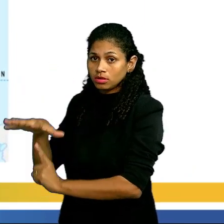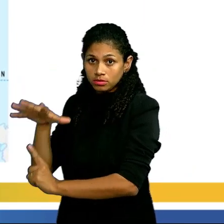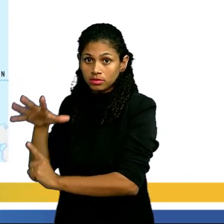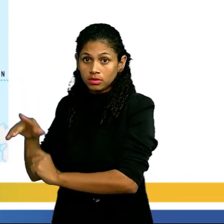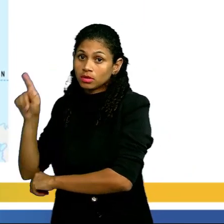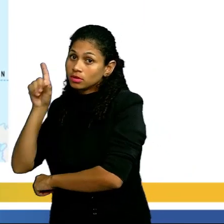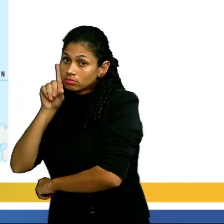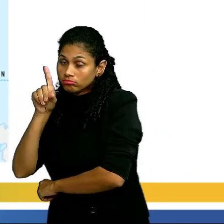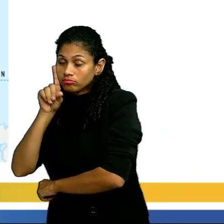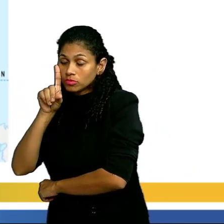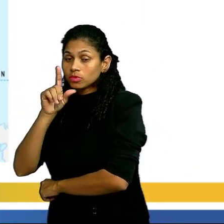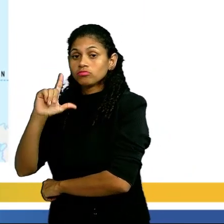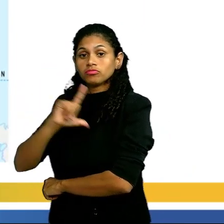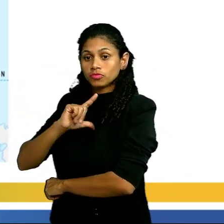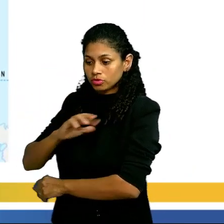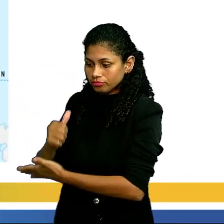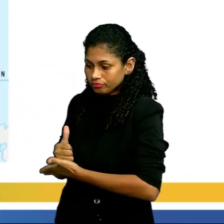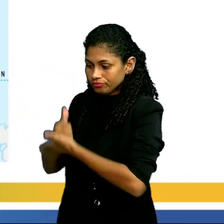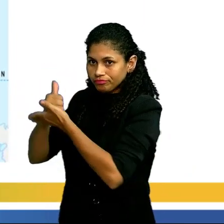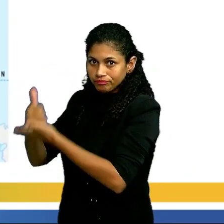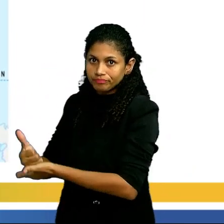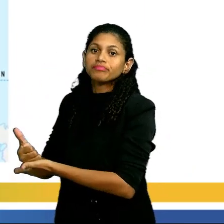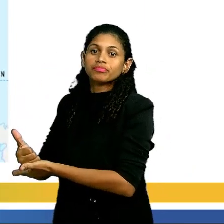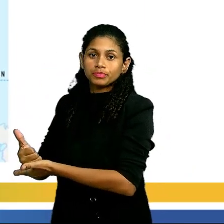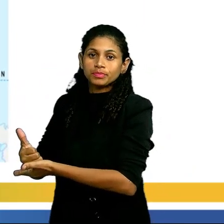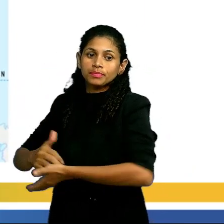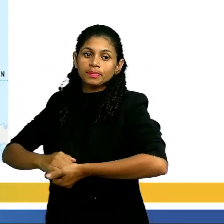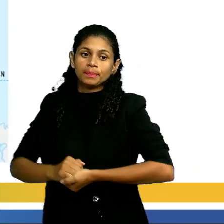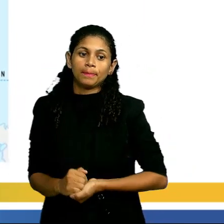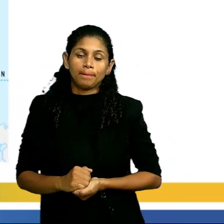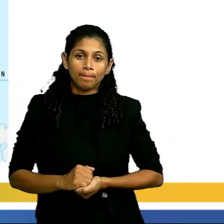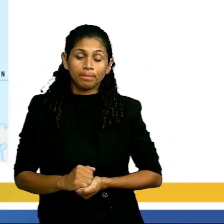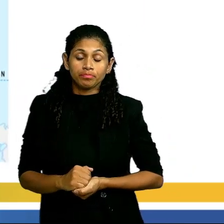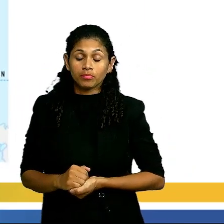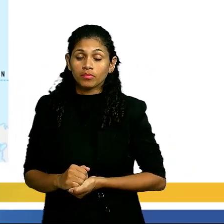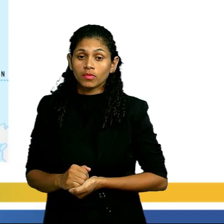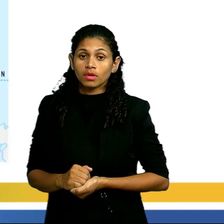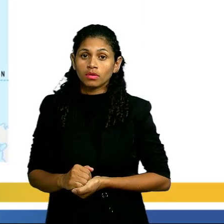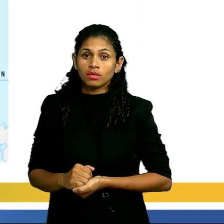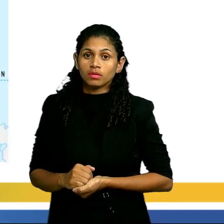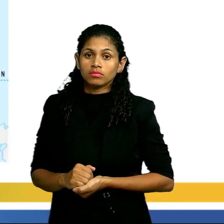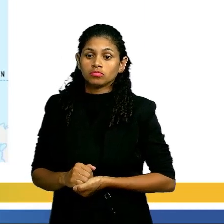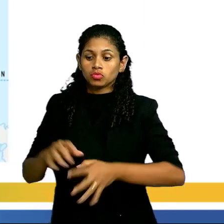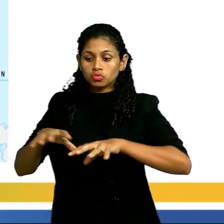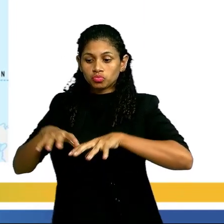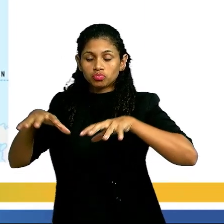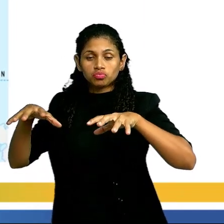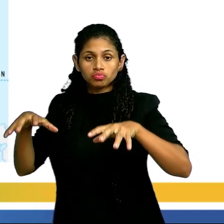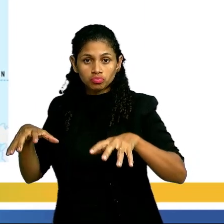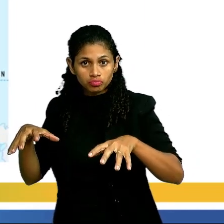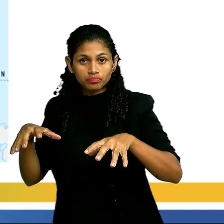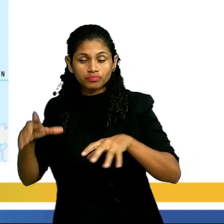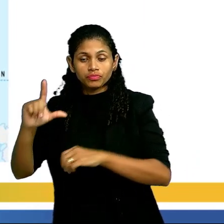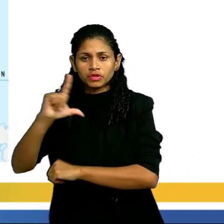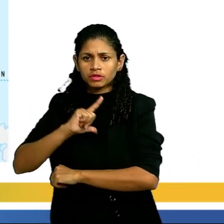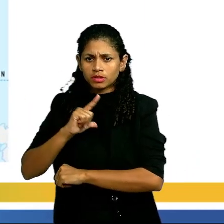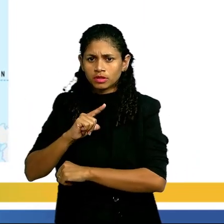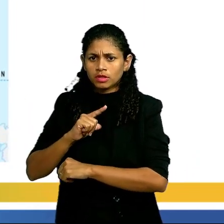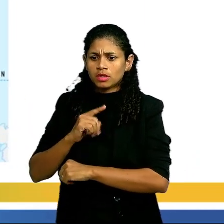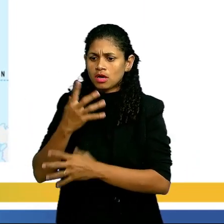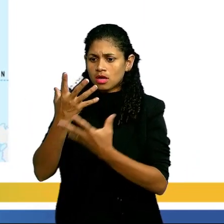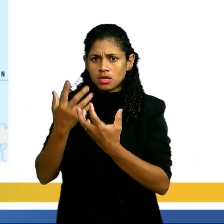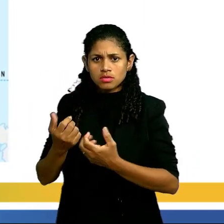ter também o apoio, né, dos Estados Unidos. Os dois lados vão receber armamentos, tecnologias, né, e